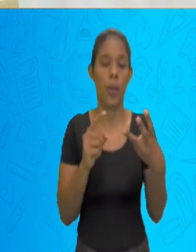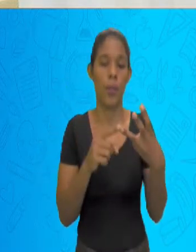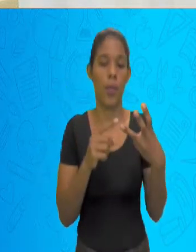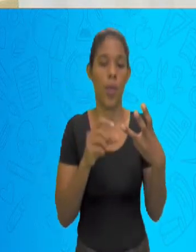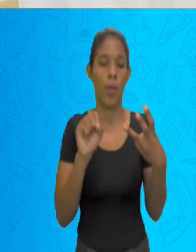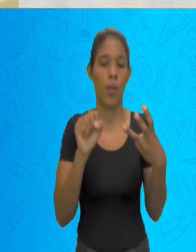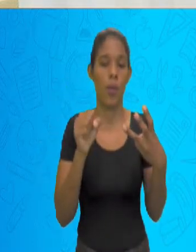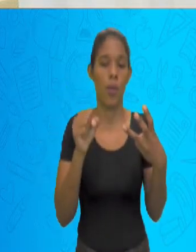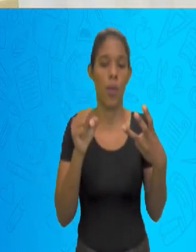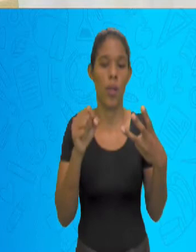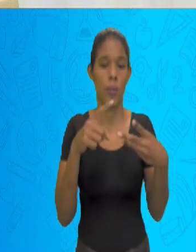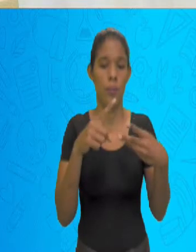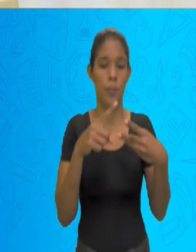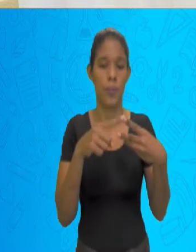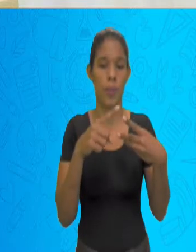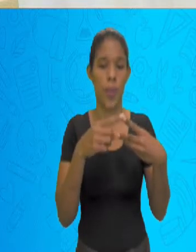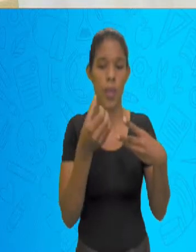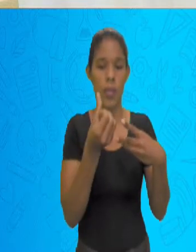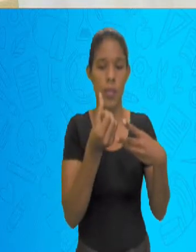vértices.